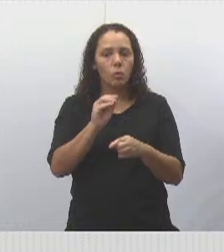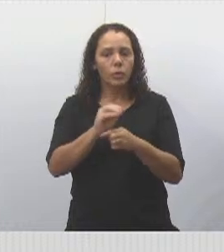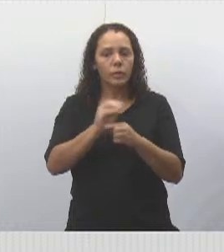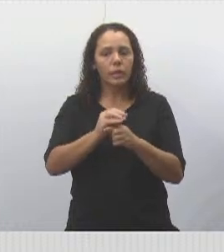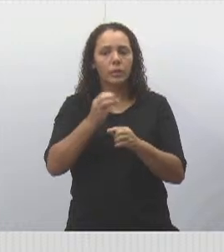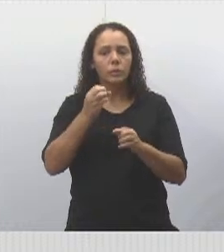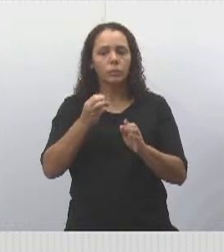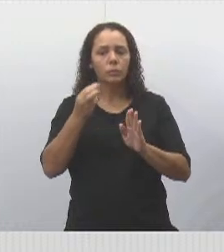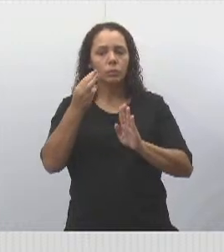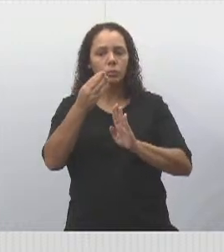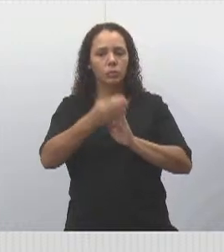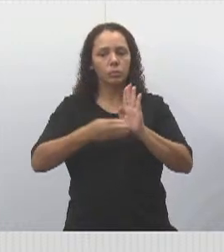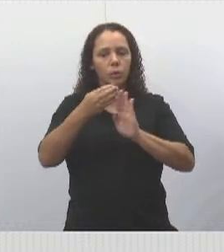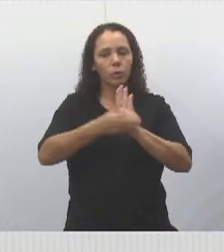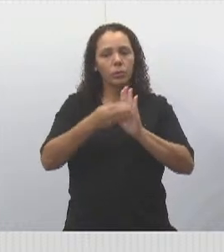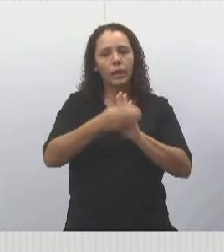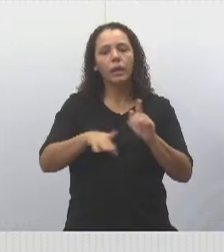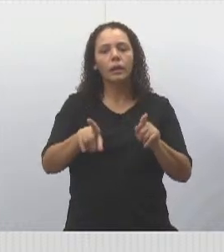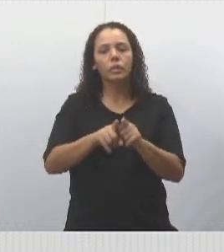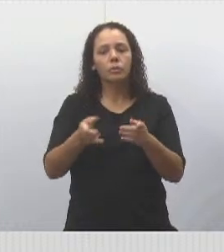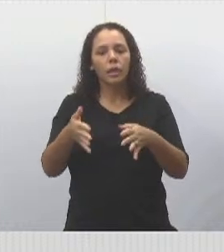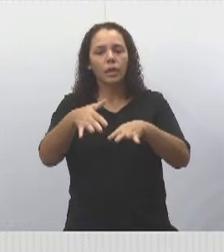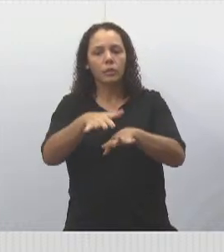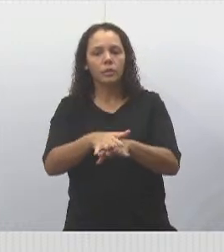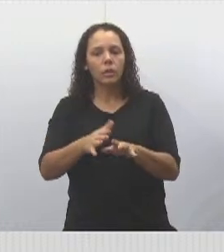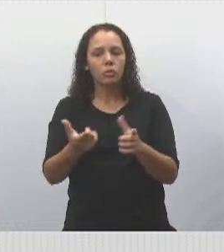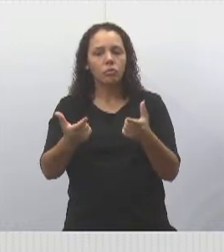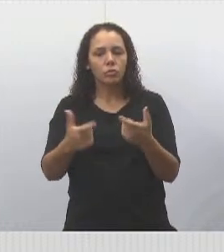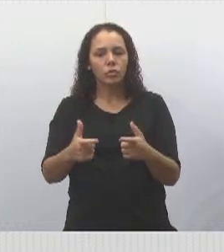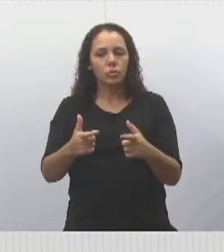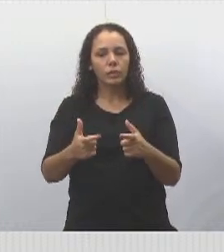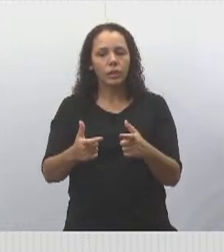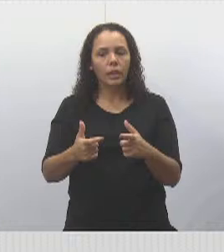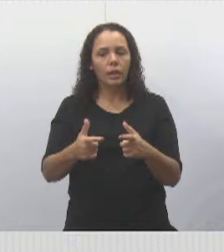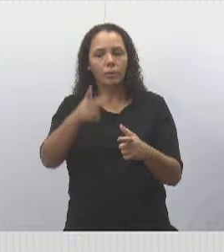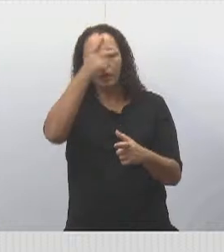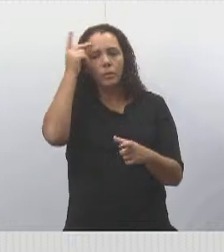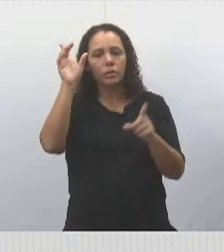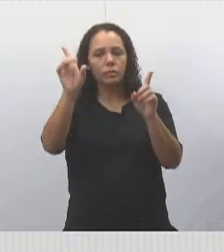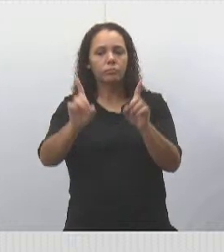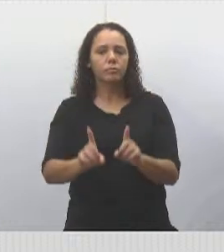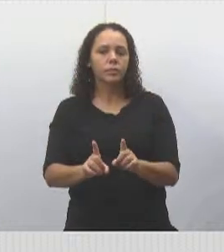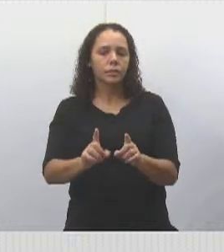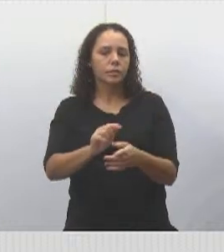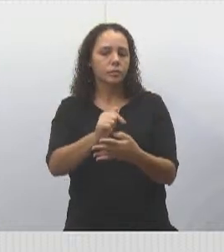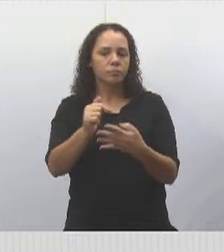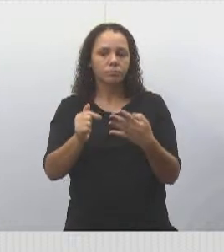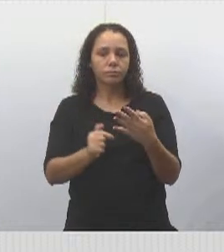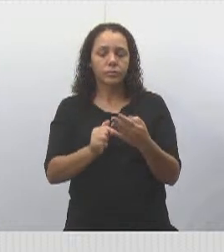residência inclusiva para pessoas com deficiência e a implantação do Gestão SUAS. Pode passar.